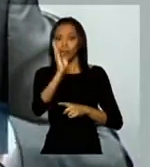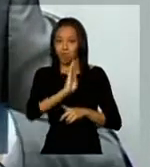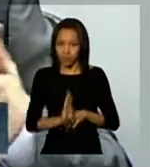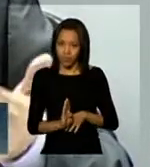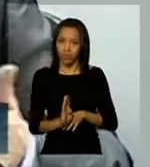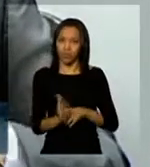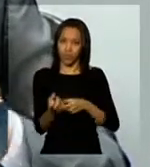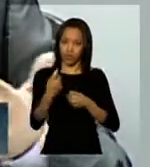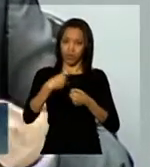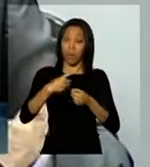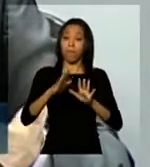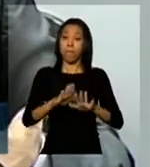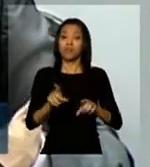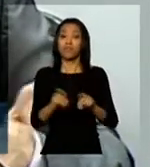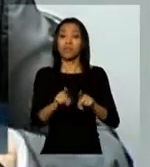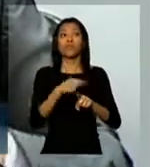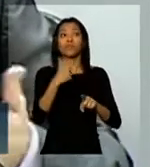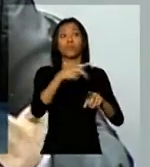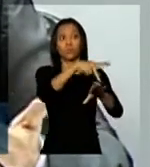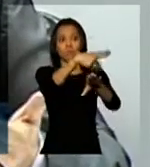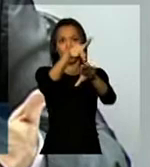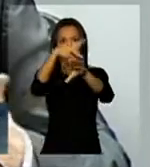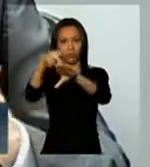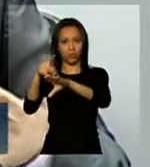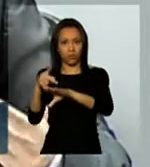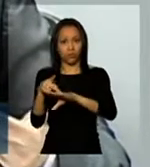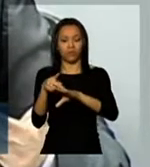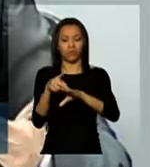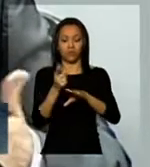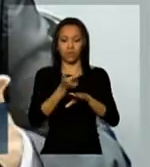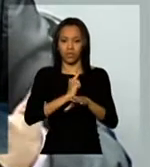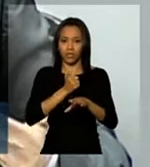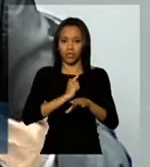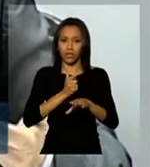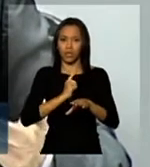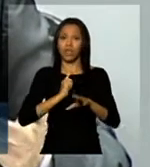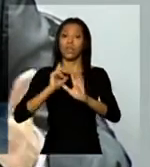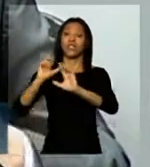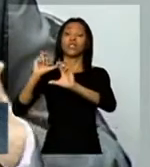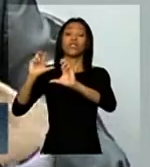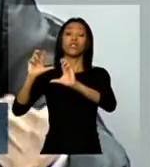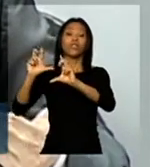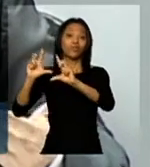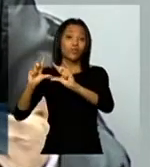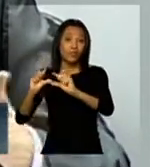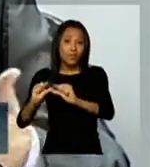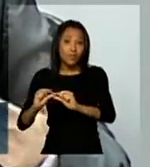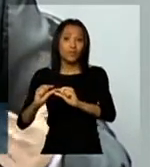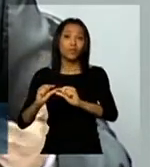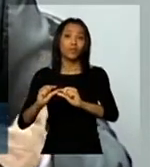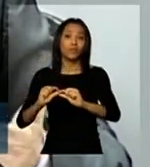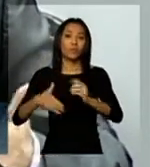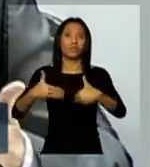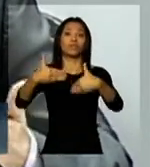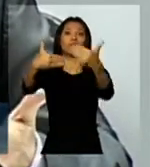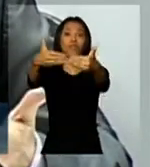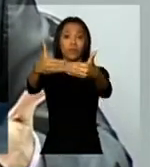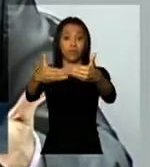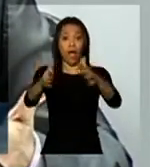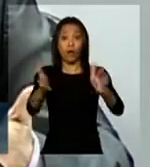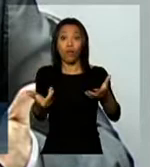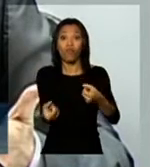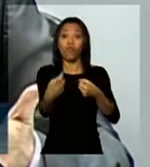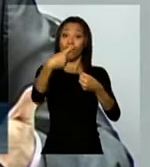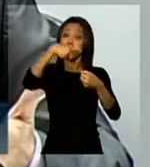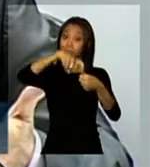mas os países emergentes de modo geral, que têm desacelerado seu crescimento, voltar a ter um crescimento